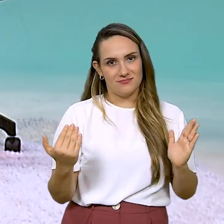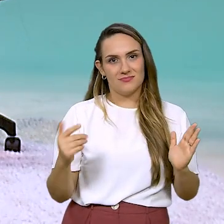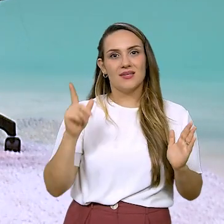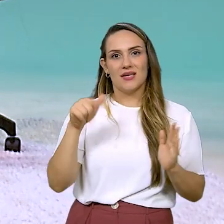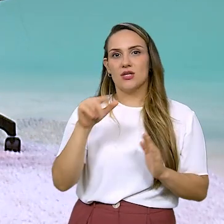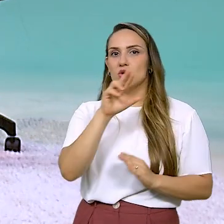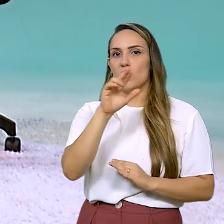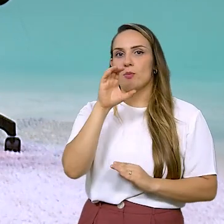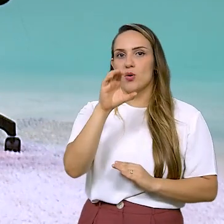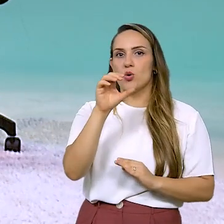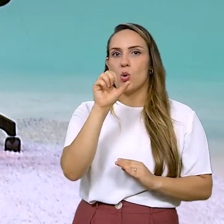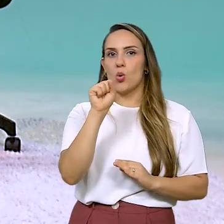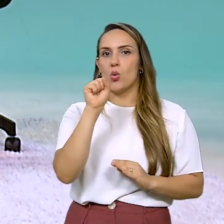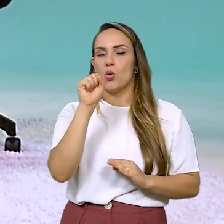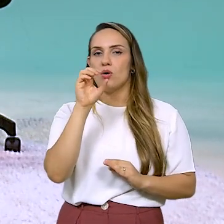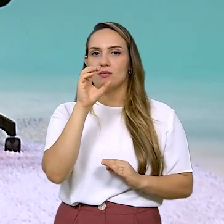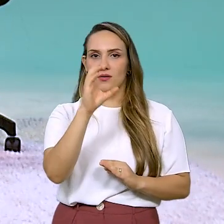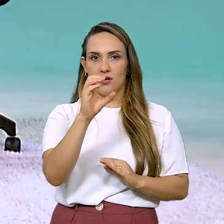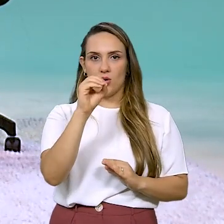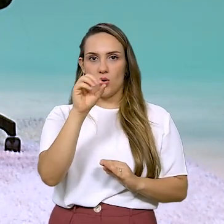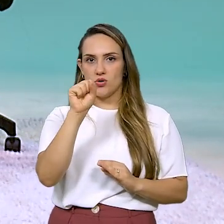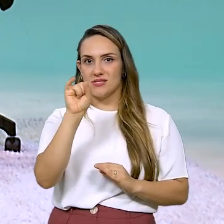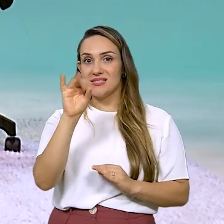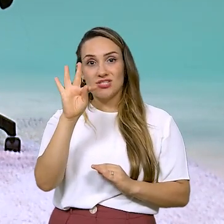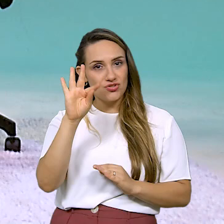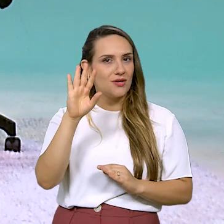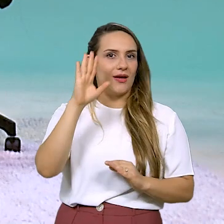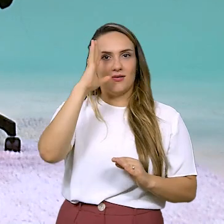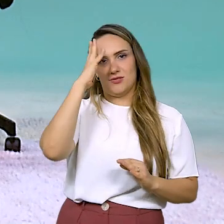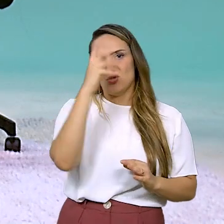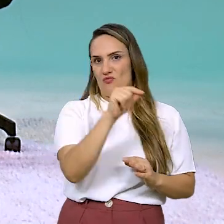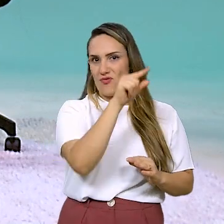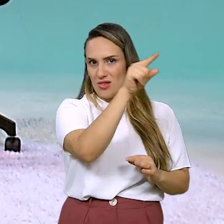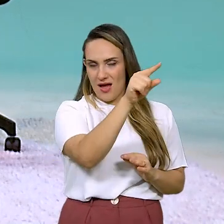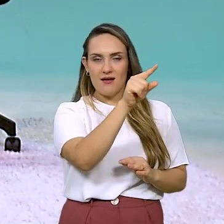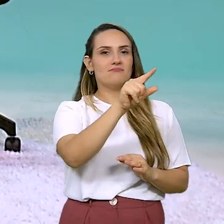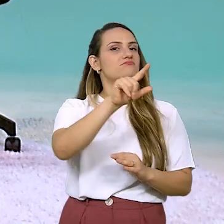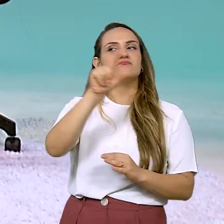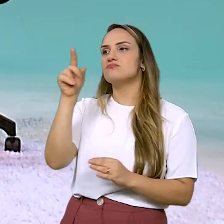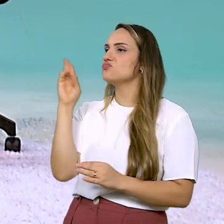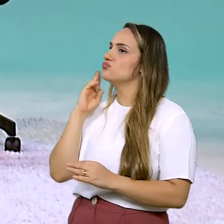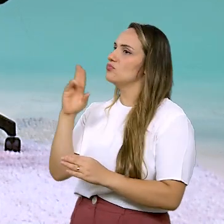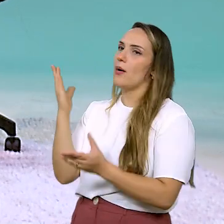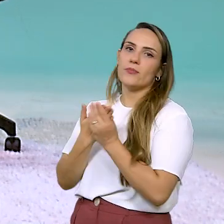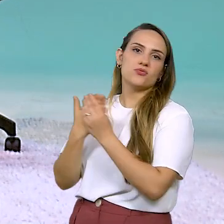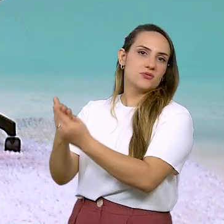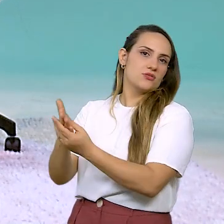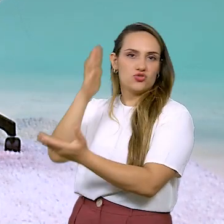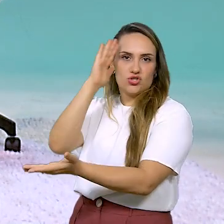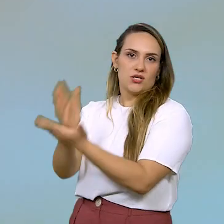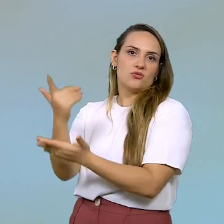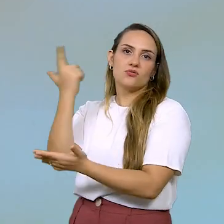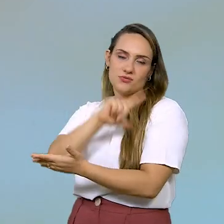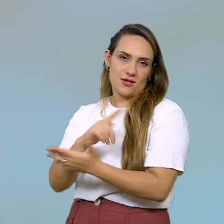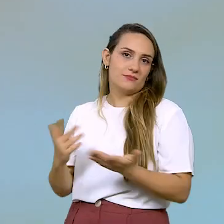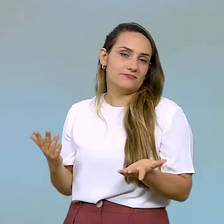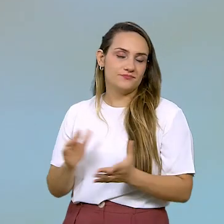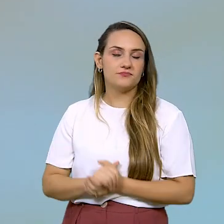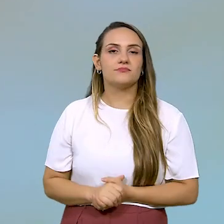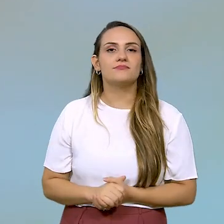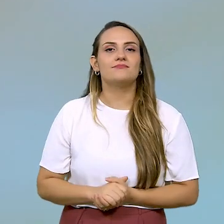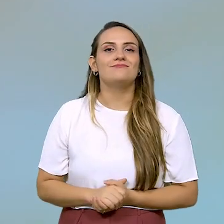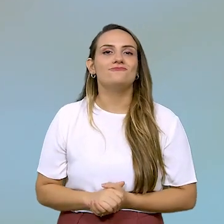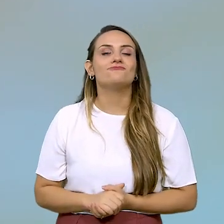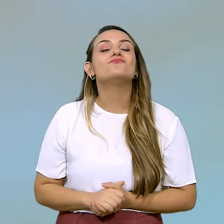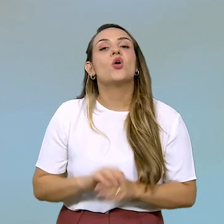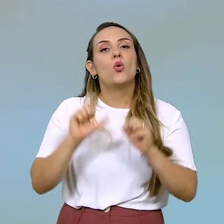consulta em cima disso, e daí fica mais tranquilo. Você pode ir para a via administrativa numa boa. Não precisa ficar anos e anos em batalhas judiciais. Gabriel, já vou perguntar